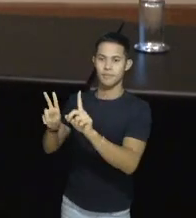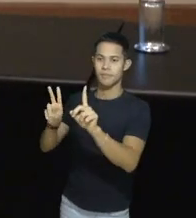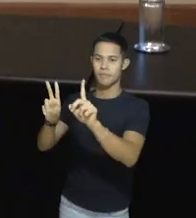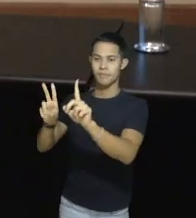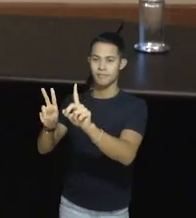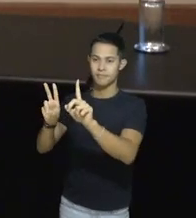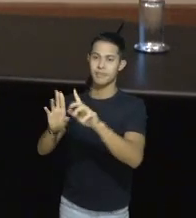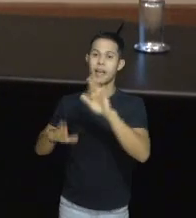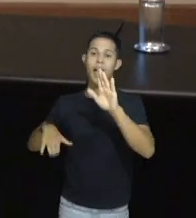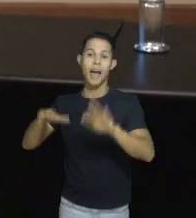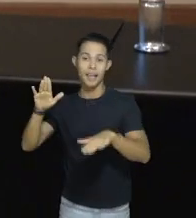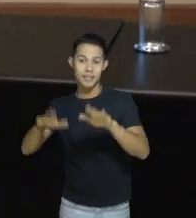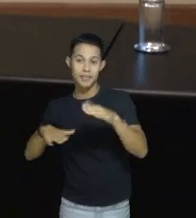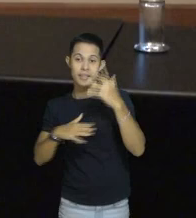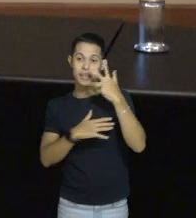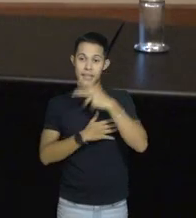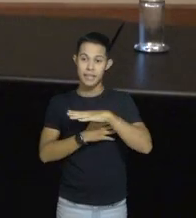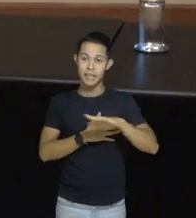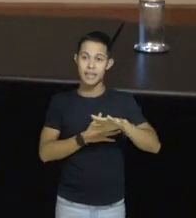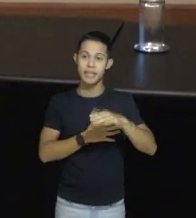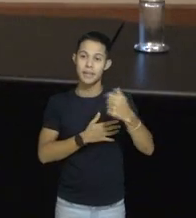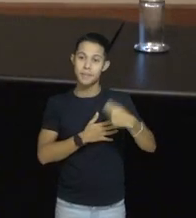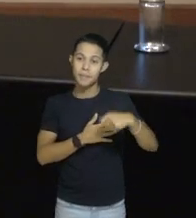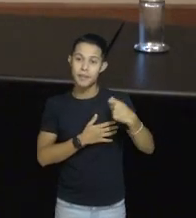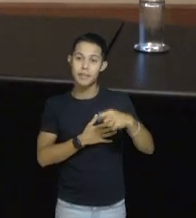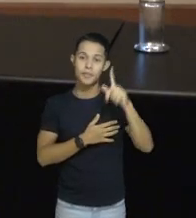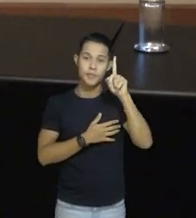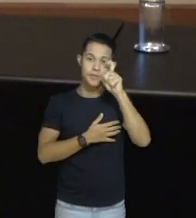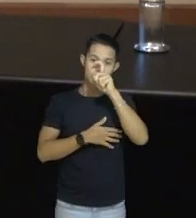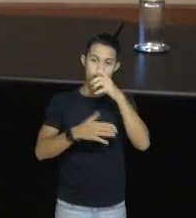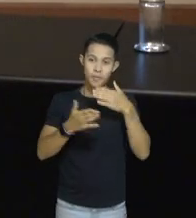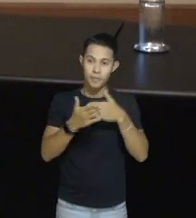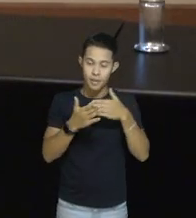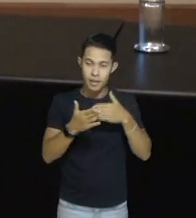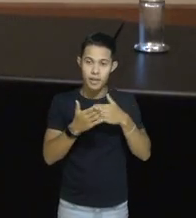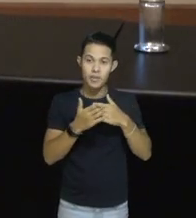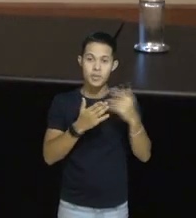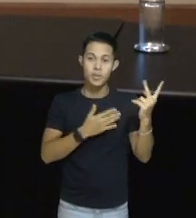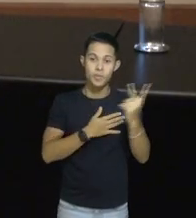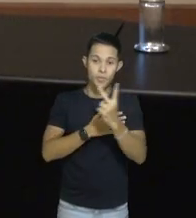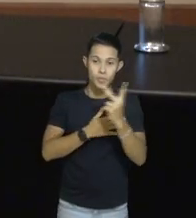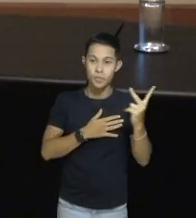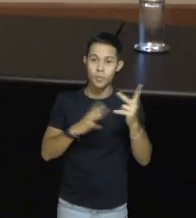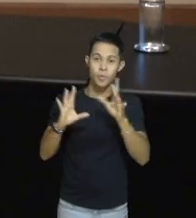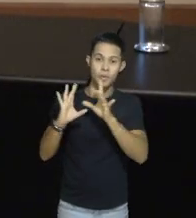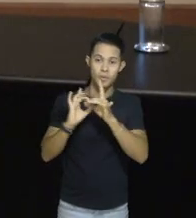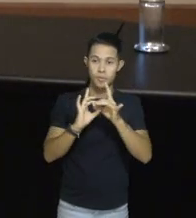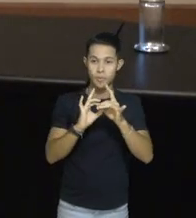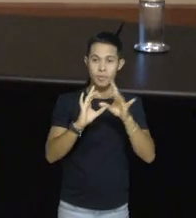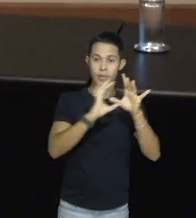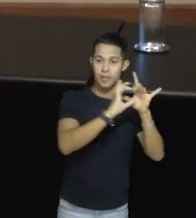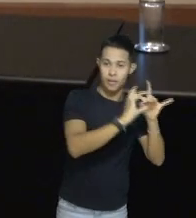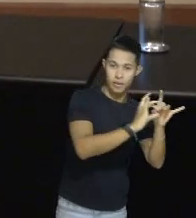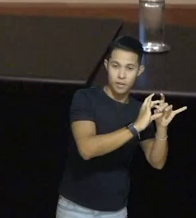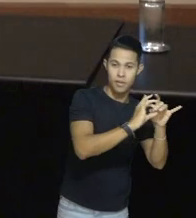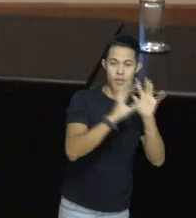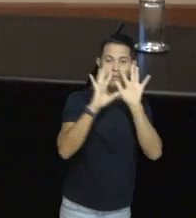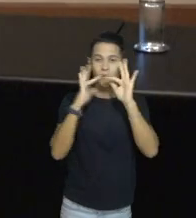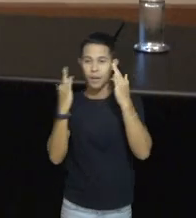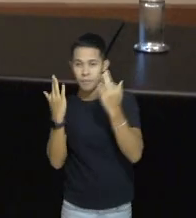contextos, aquelas dificuldades para que seja considerado um TDAH. Então, acho que ouvir a escola e